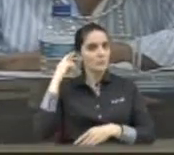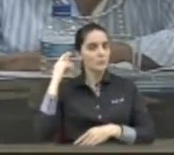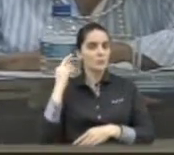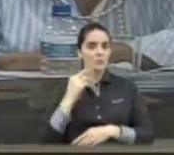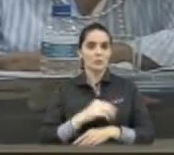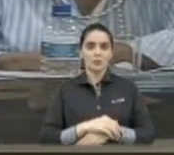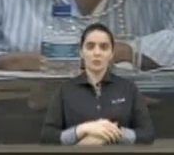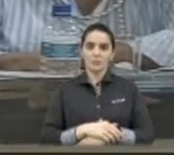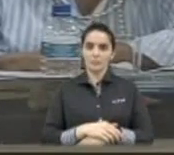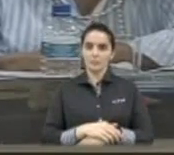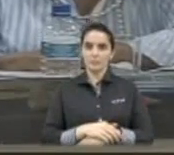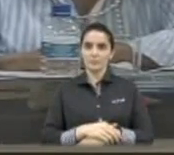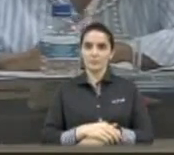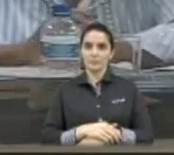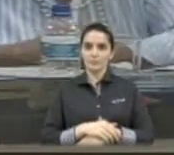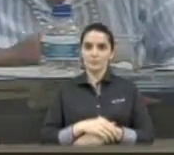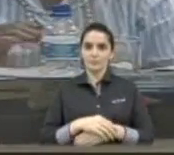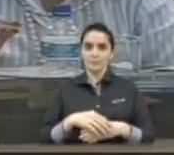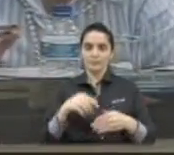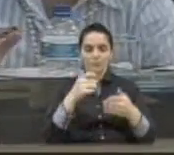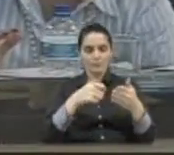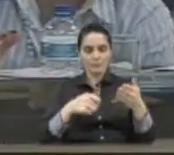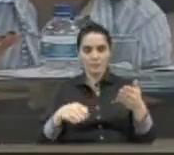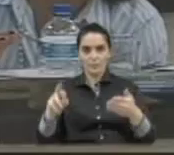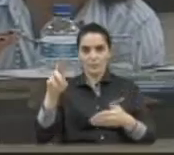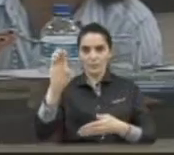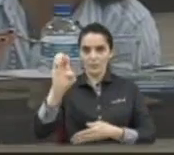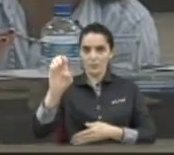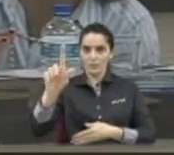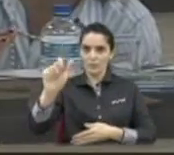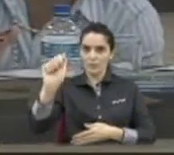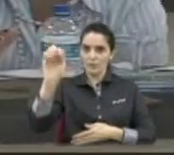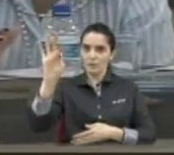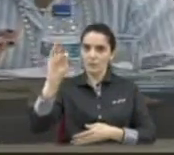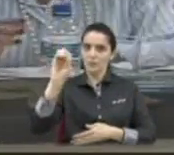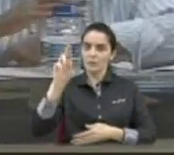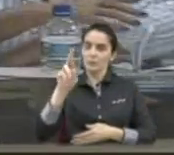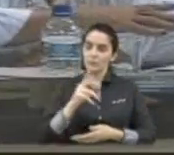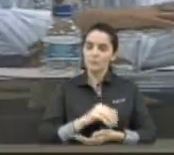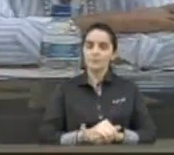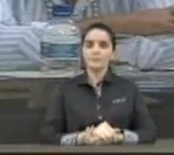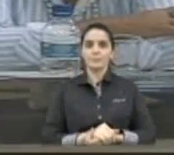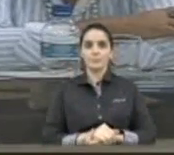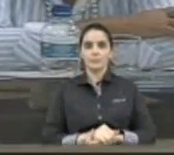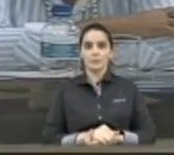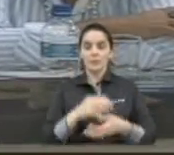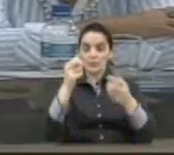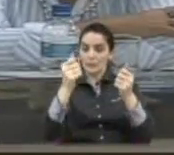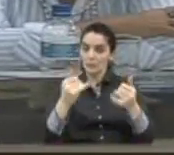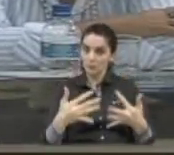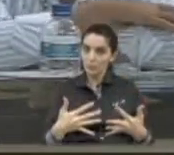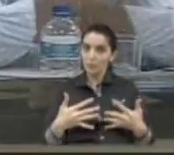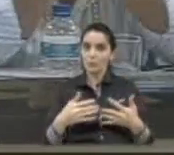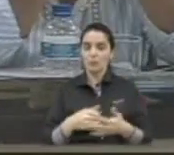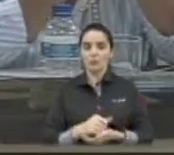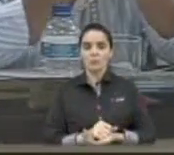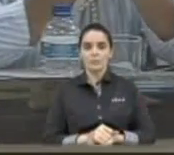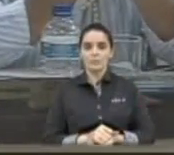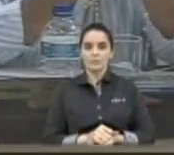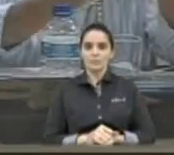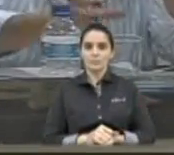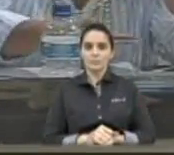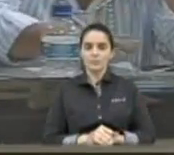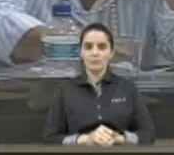membro, e o Ronei era o relator nessa comissão. Então, a gente explicou. Então, nada mais do que